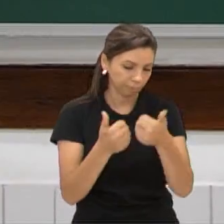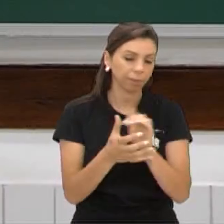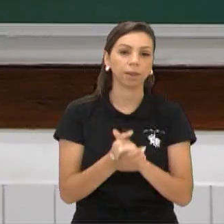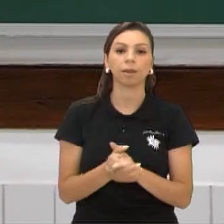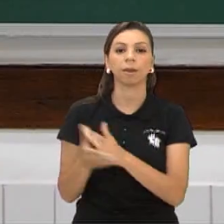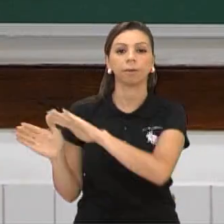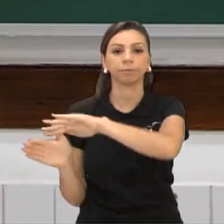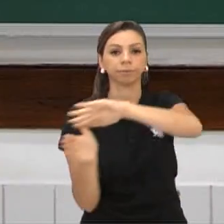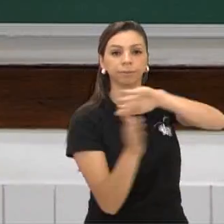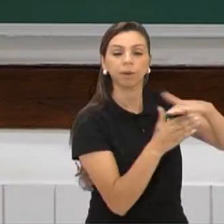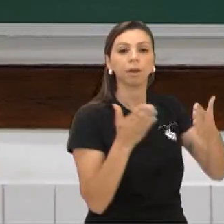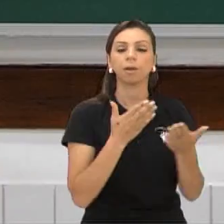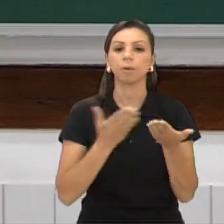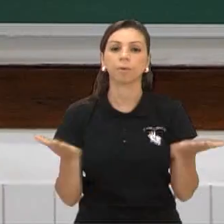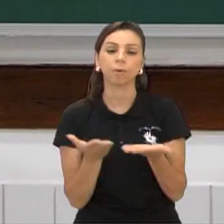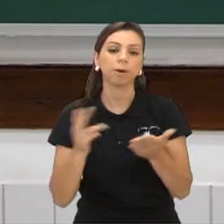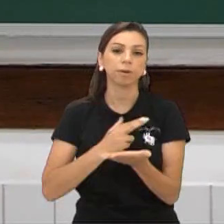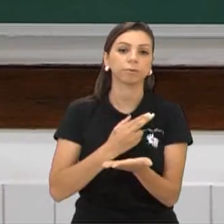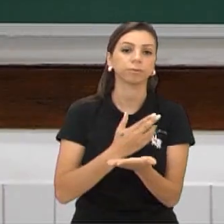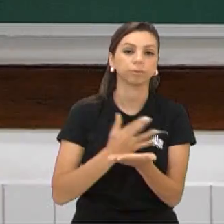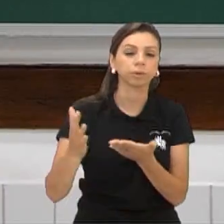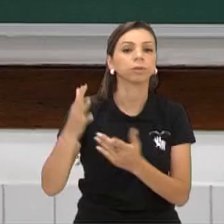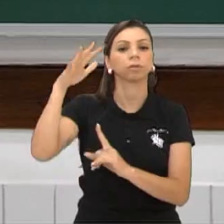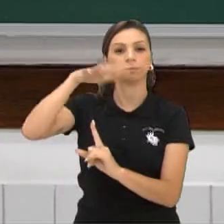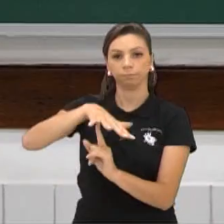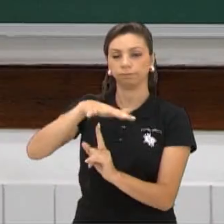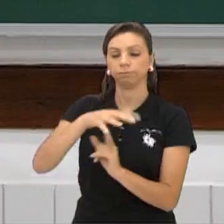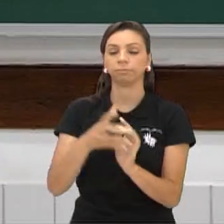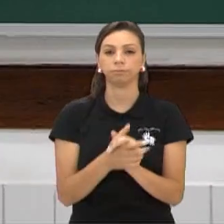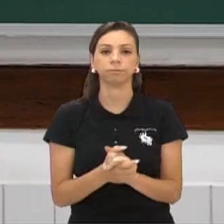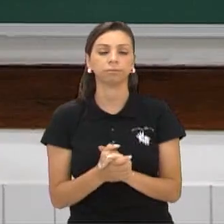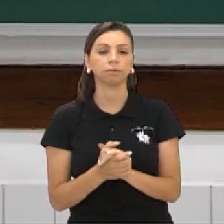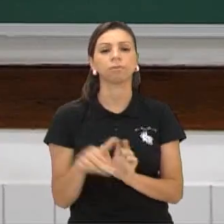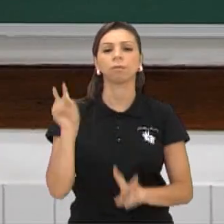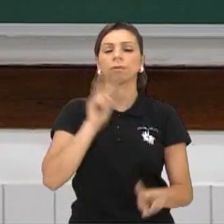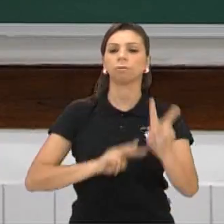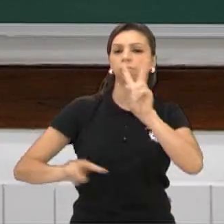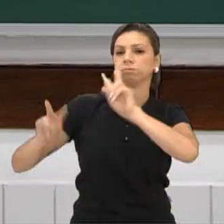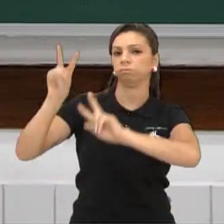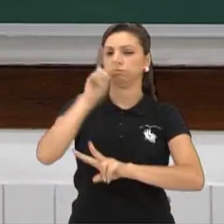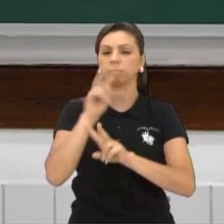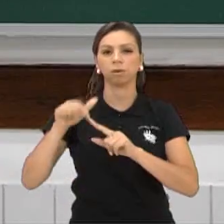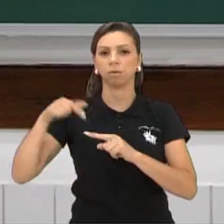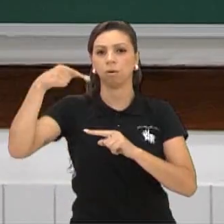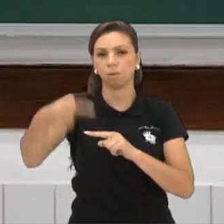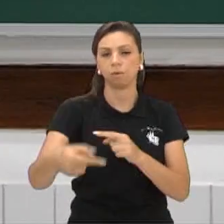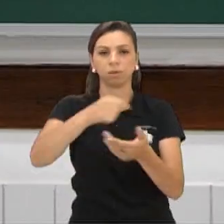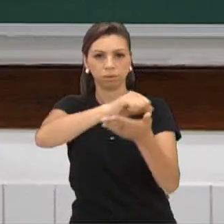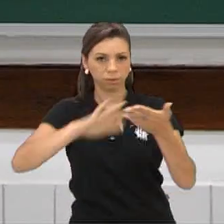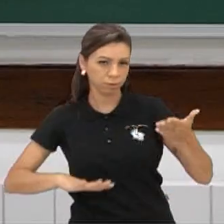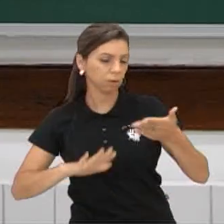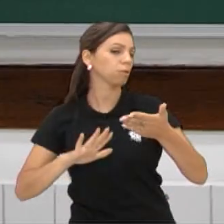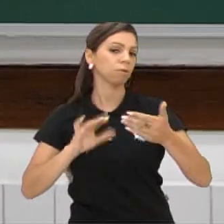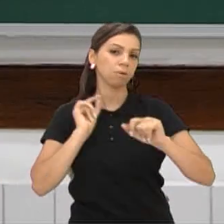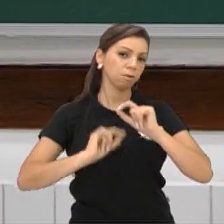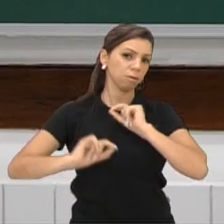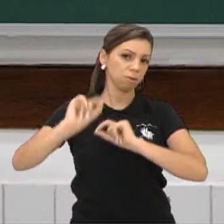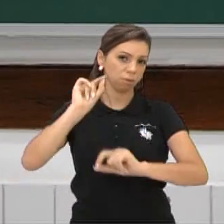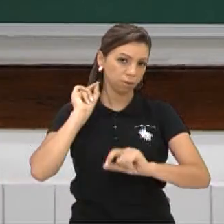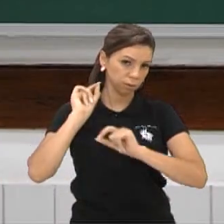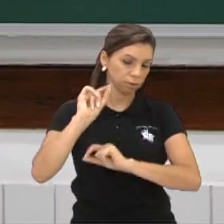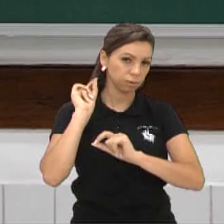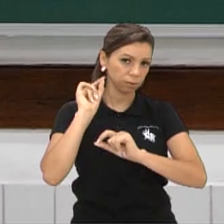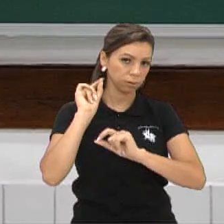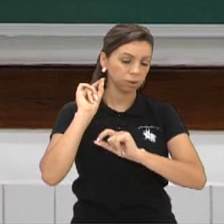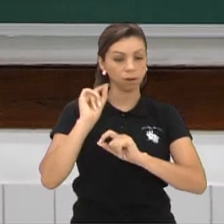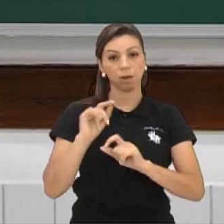agora vamos dar encaminhamento às questões paranaenses. Vamos dar uma visualização nessa e na próxima atividade sobre questões